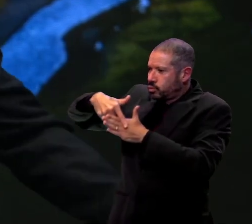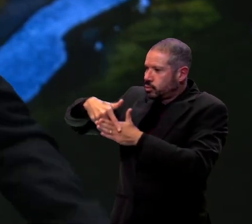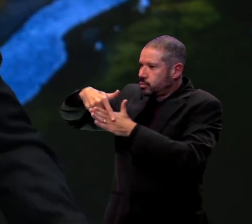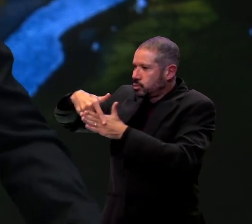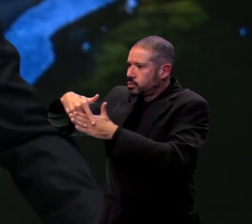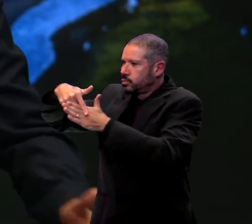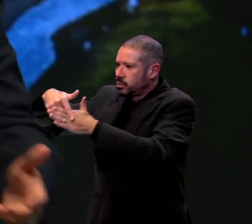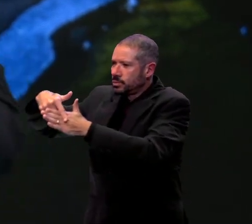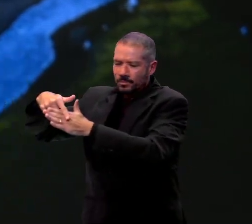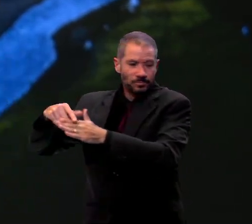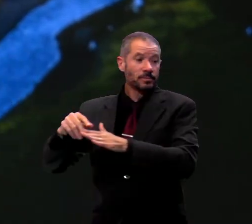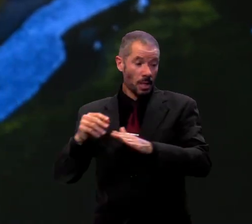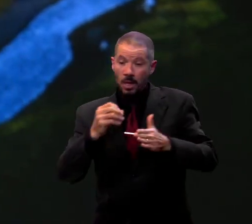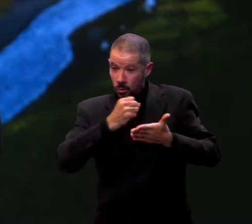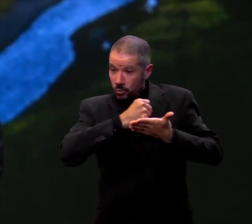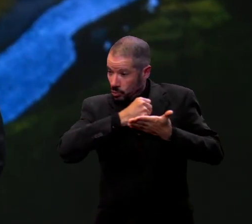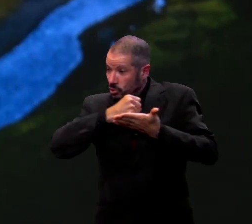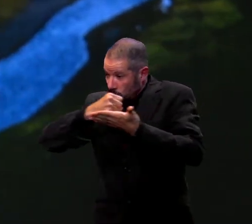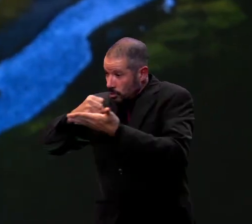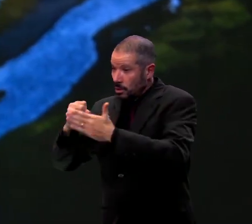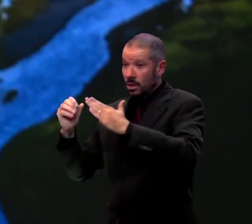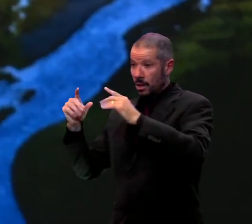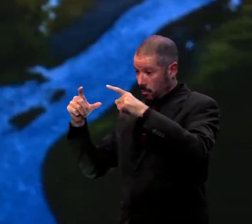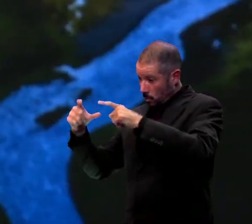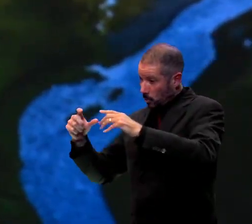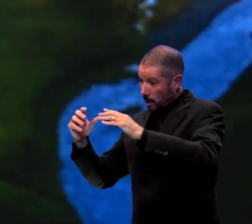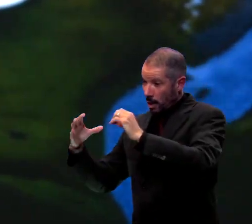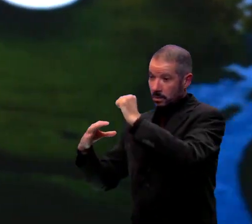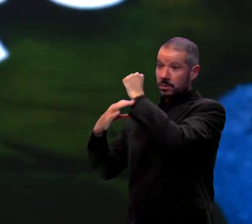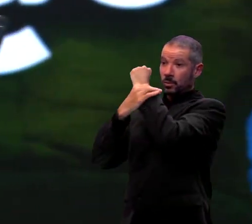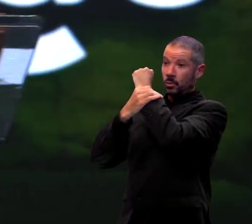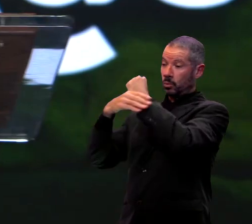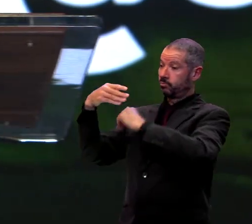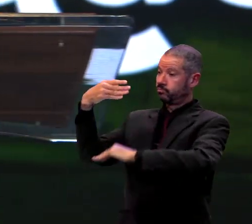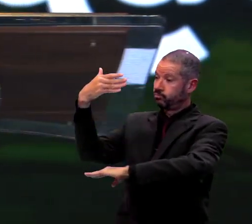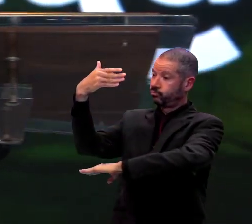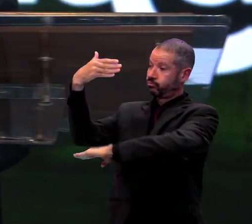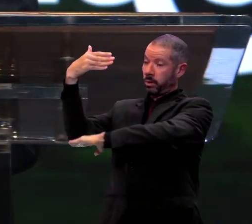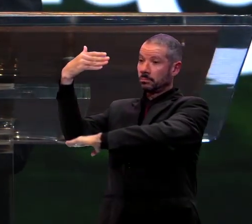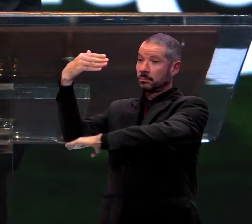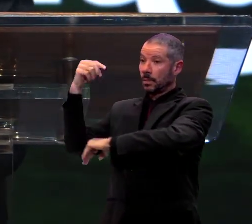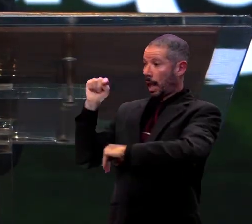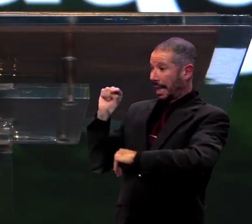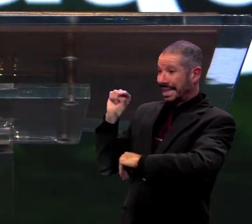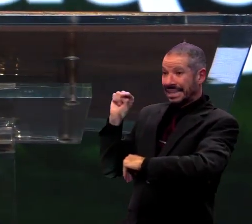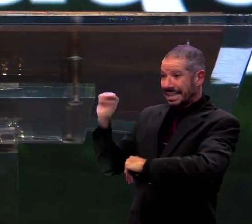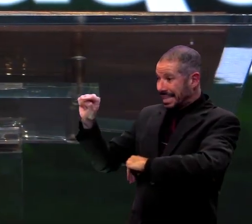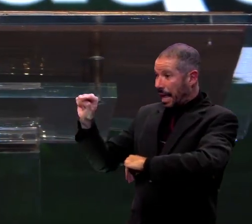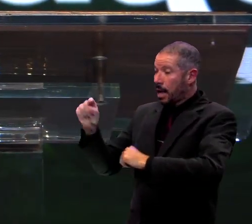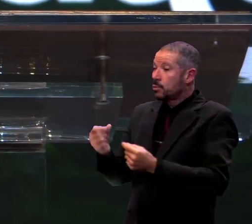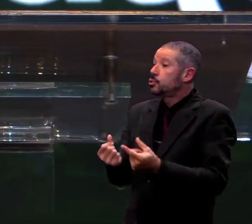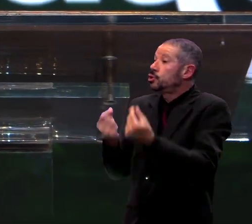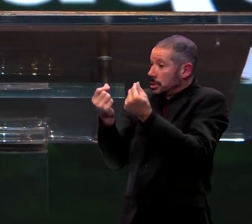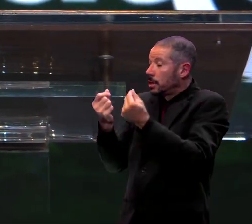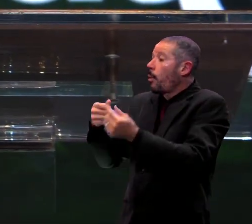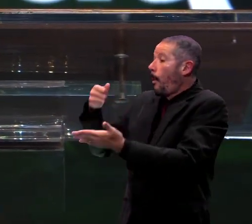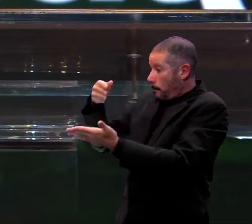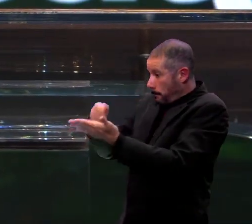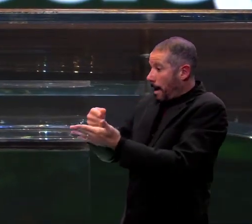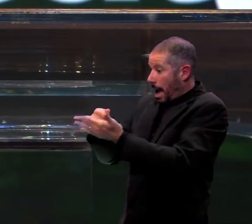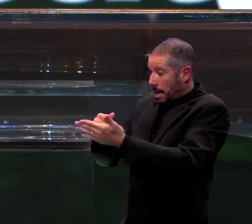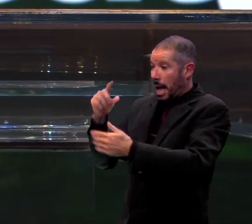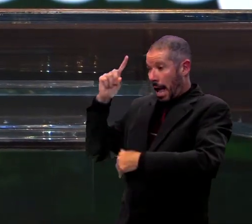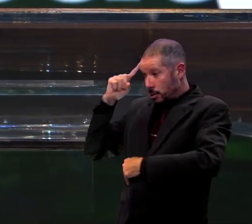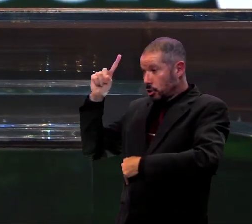vamos sair daqui, deixa eu te levar para um lugar seguro. Levou para a hospedaria. Lá na hospedaria pega dinheiro e diz: olha, vou pagar a